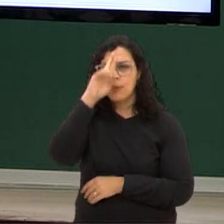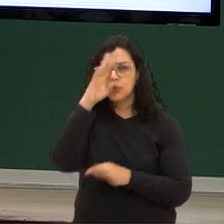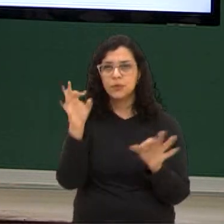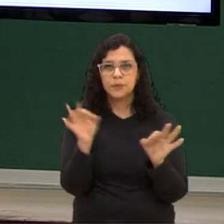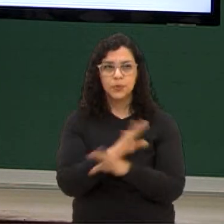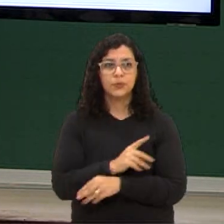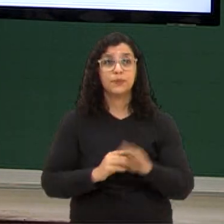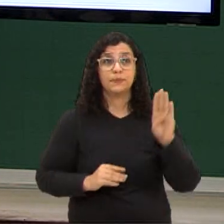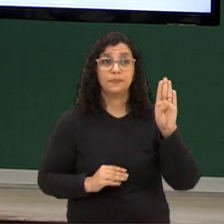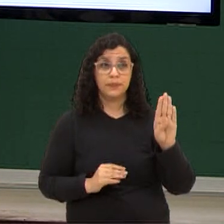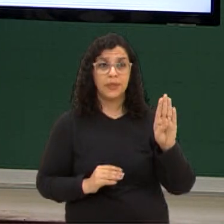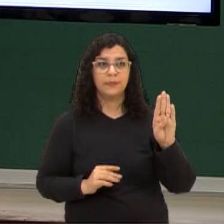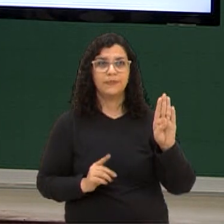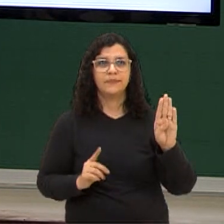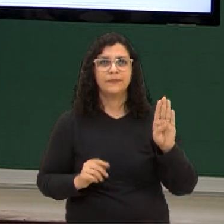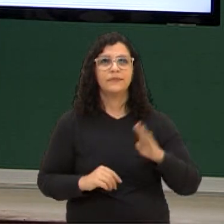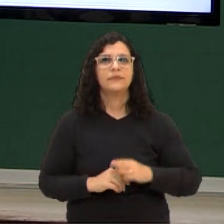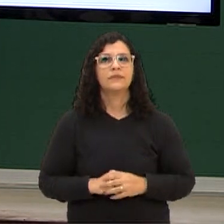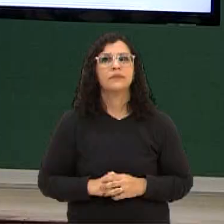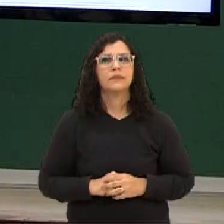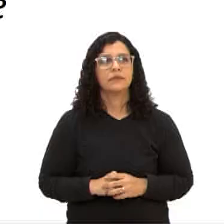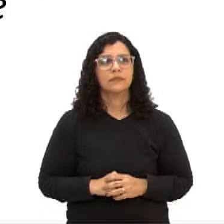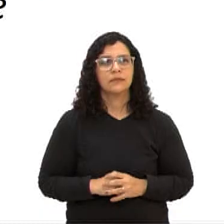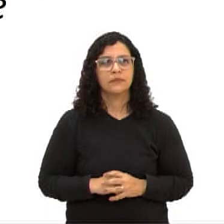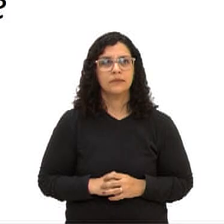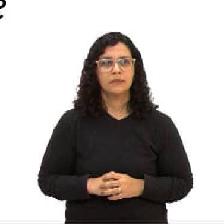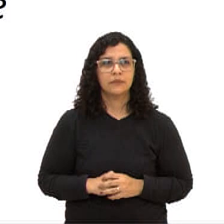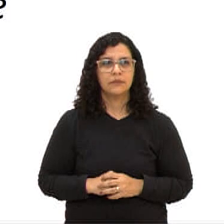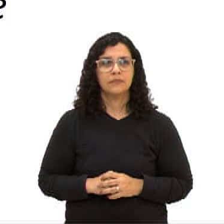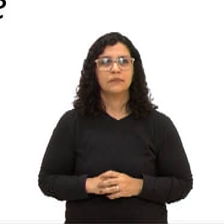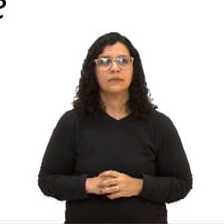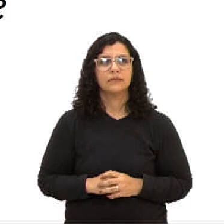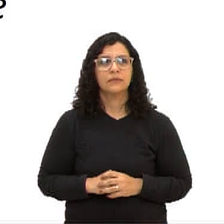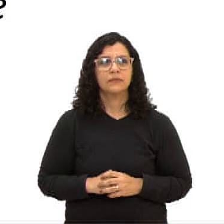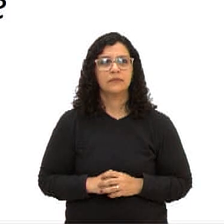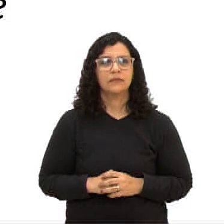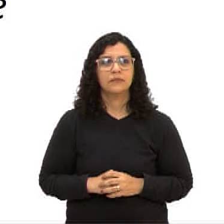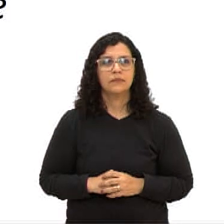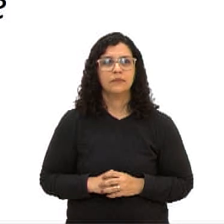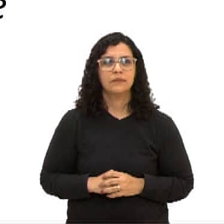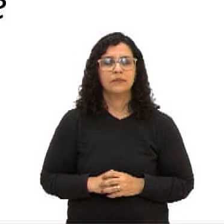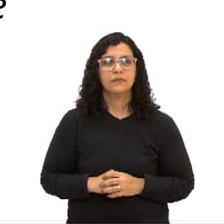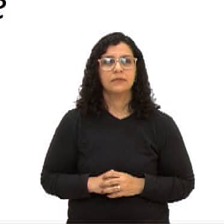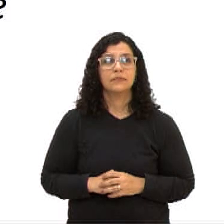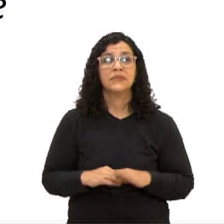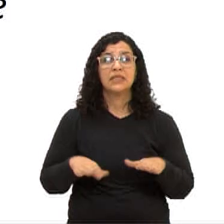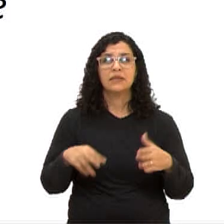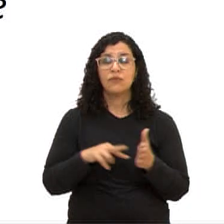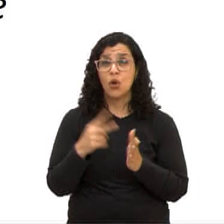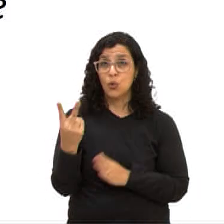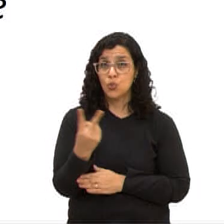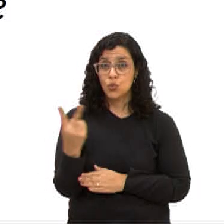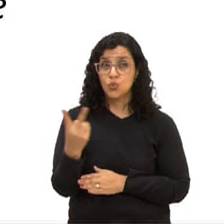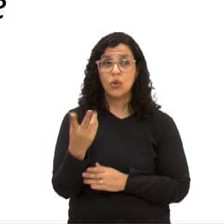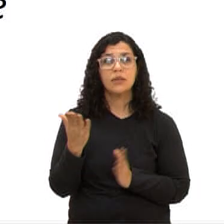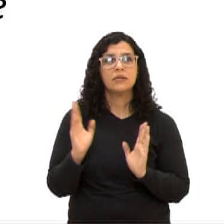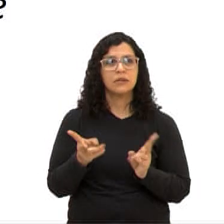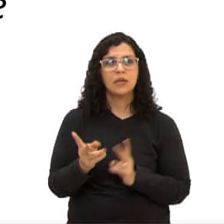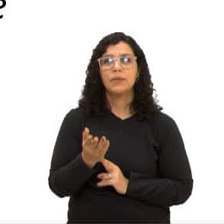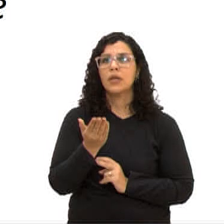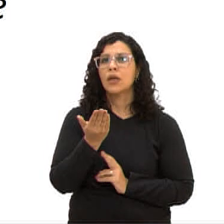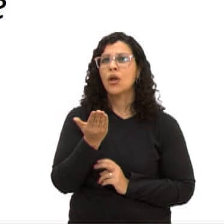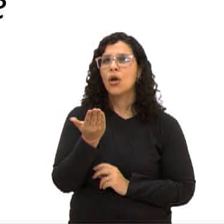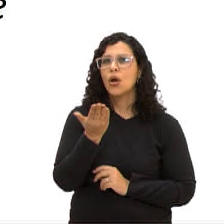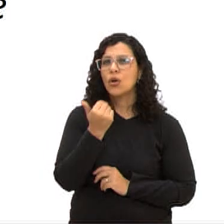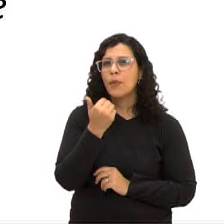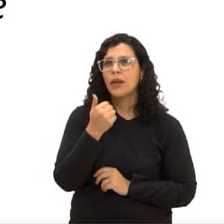La B. Ruth e Juan comem miel todos os dias. Então, comer, se eu estou